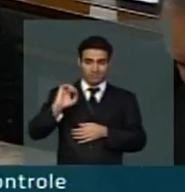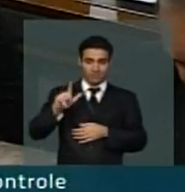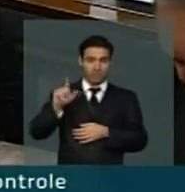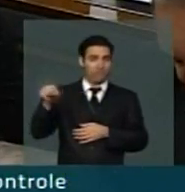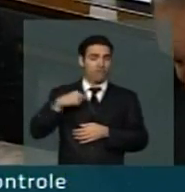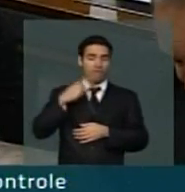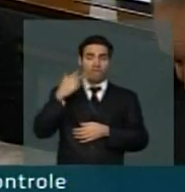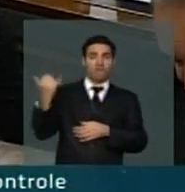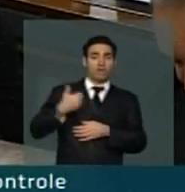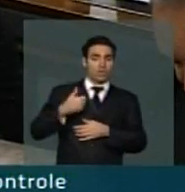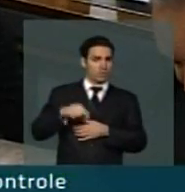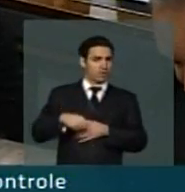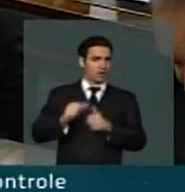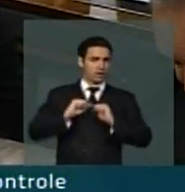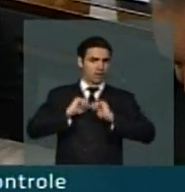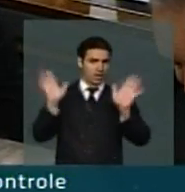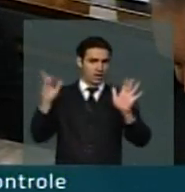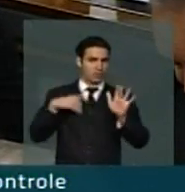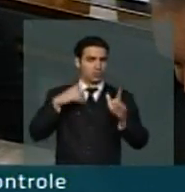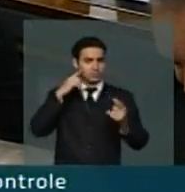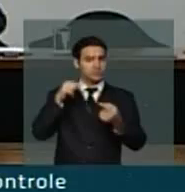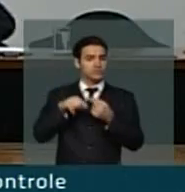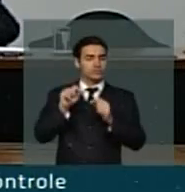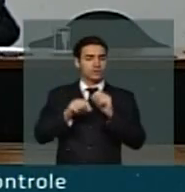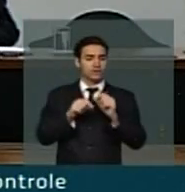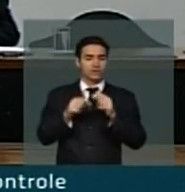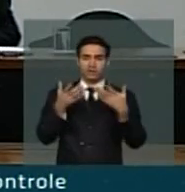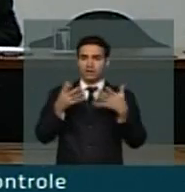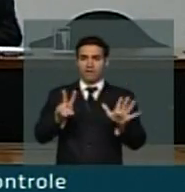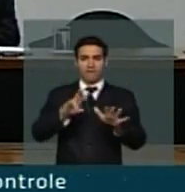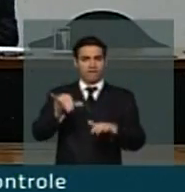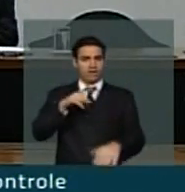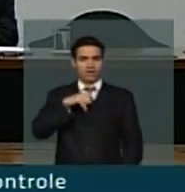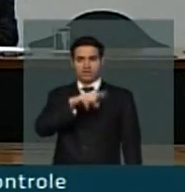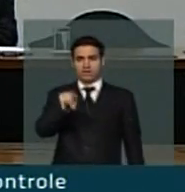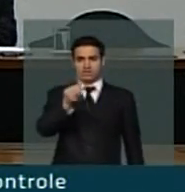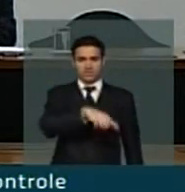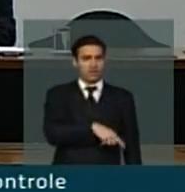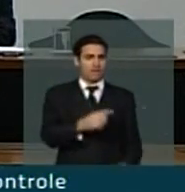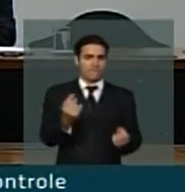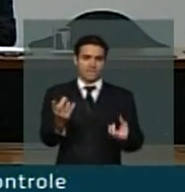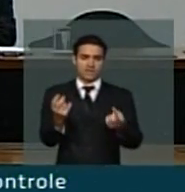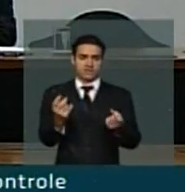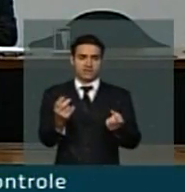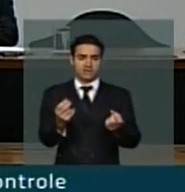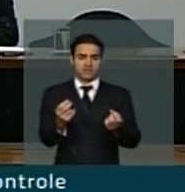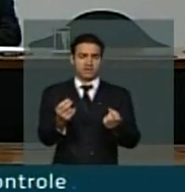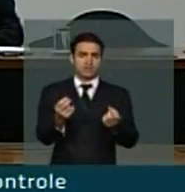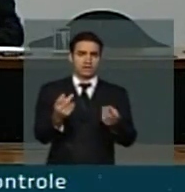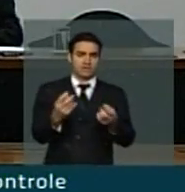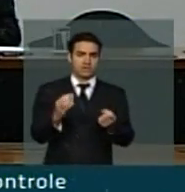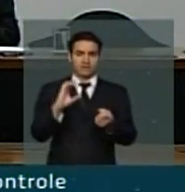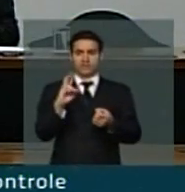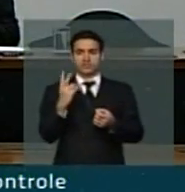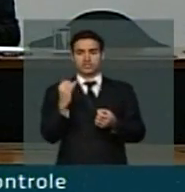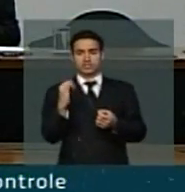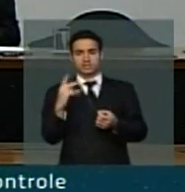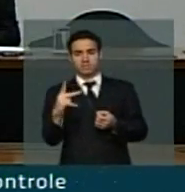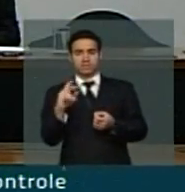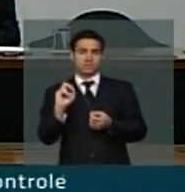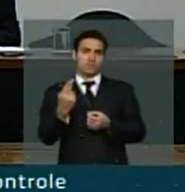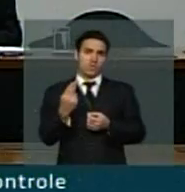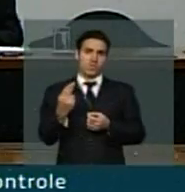disse de forma clara e objetiva que não iria suspender a comercialização de chips, de novas